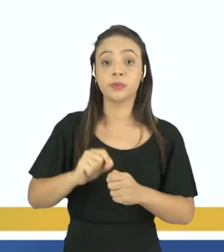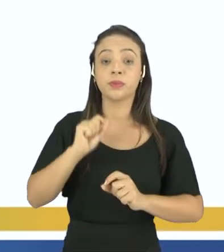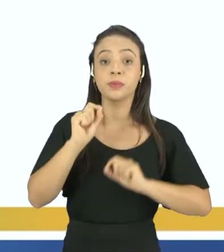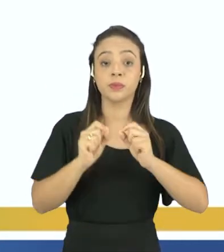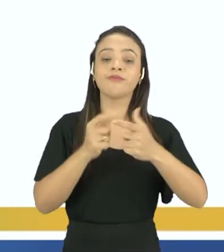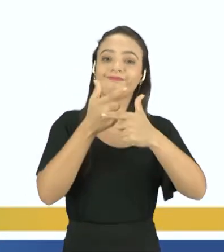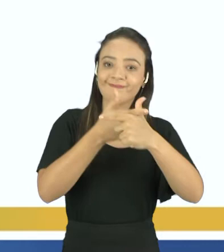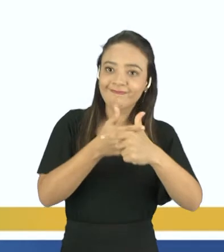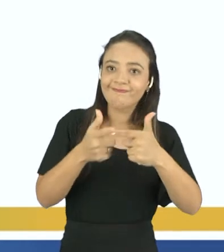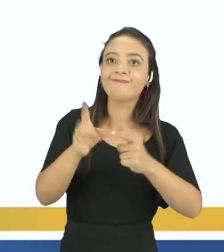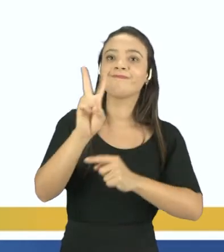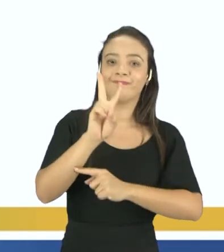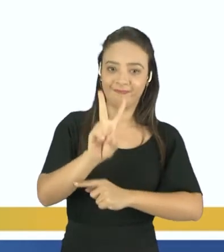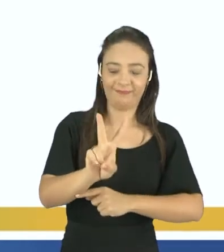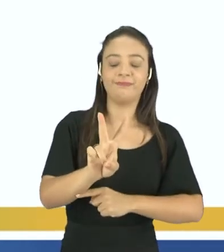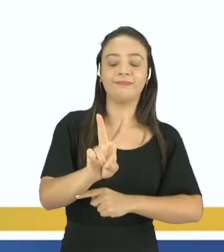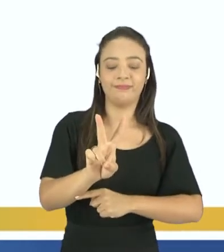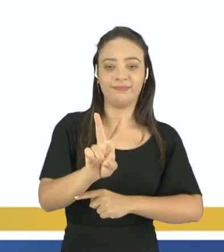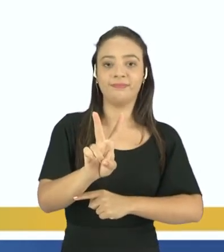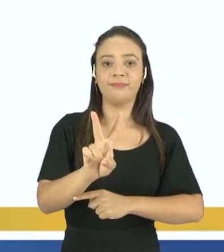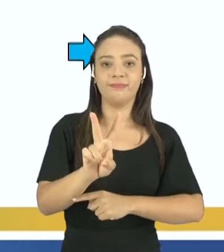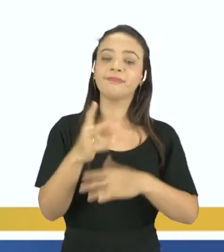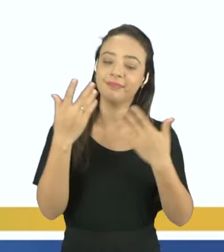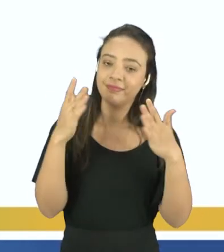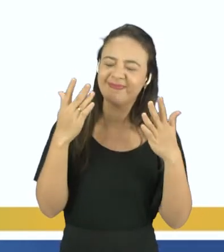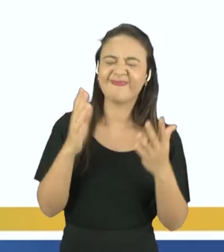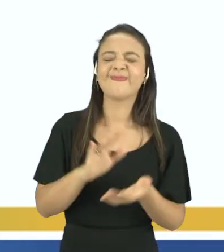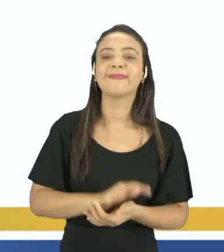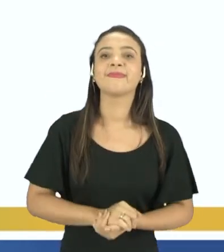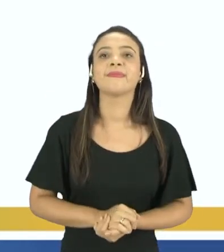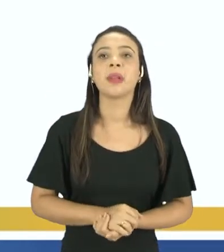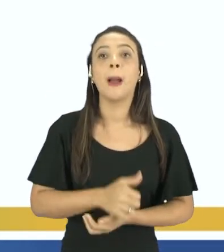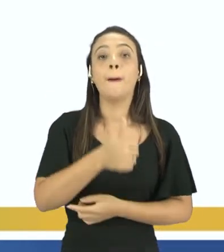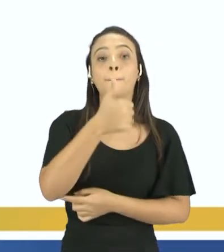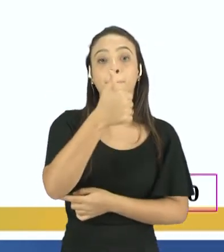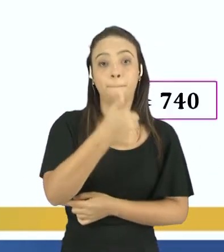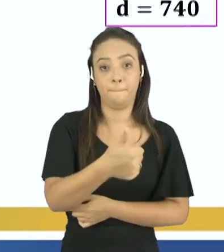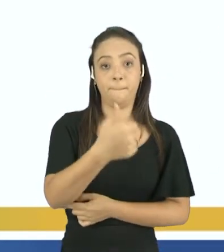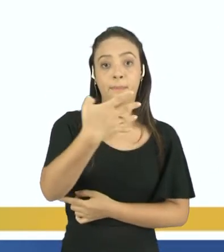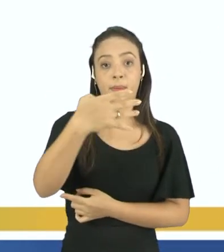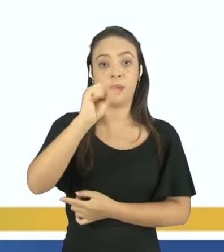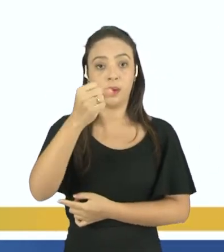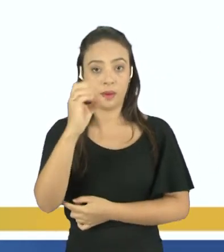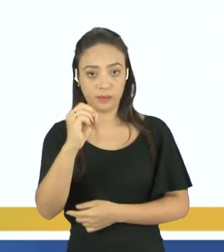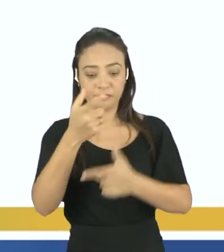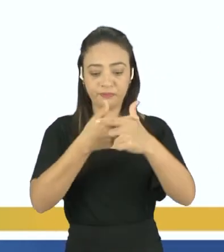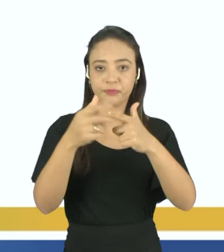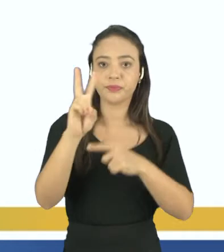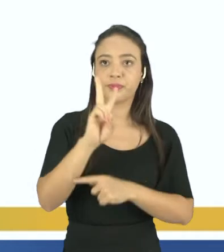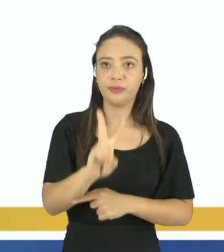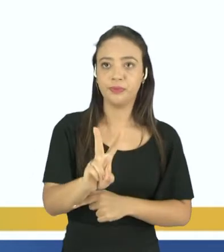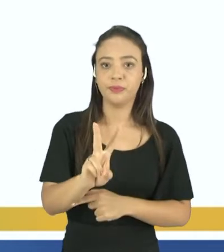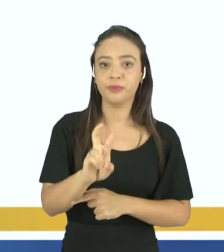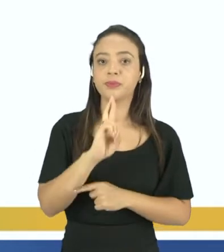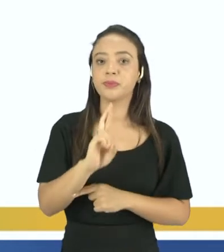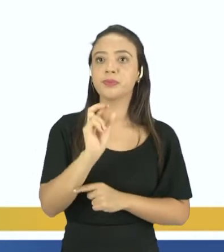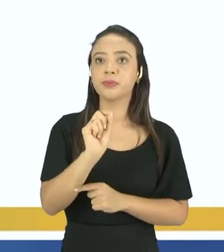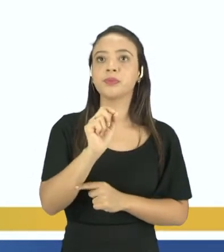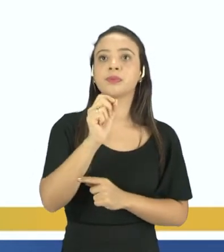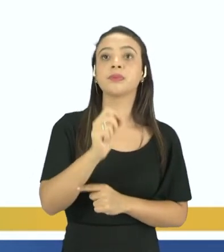dividir esse valor por dois muito bem então 1480 dividido para 2